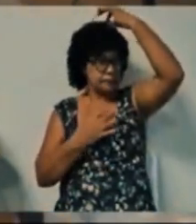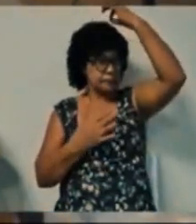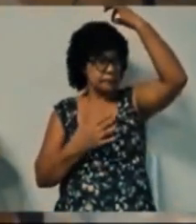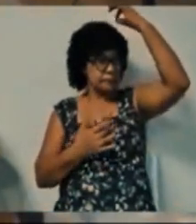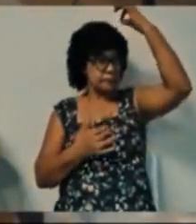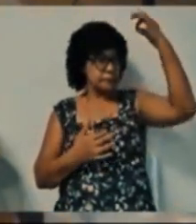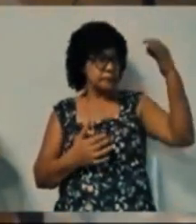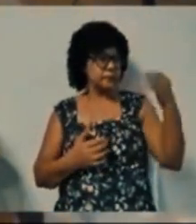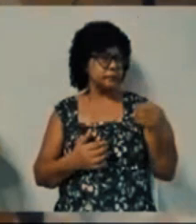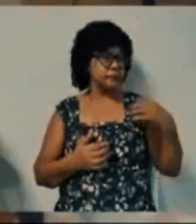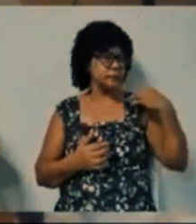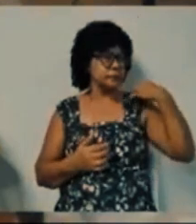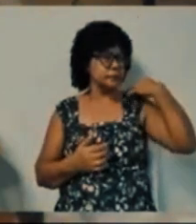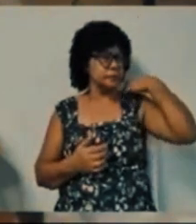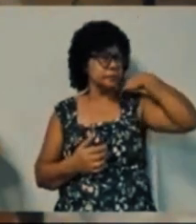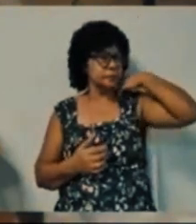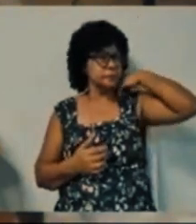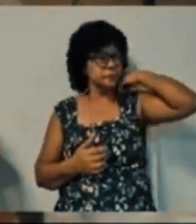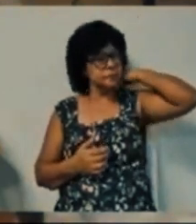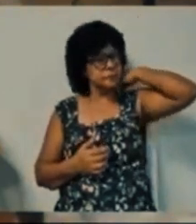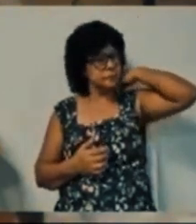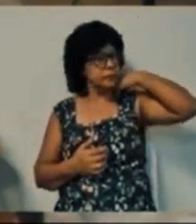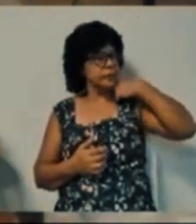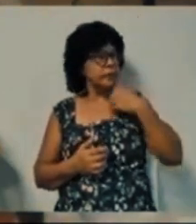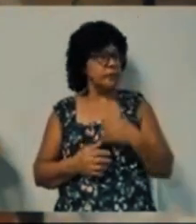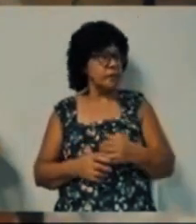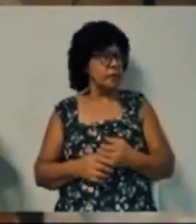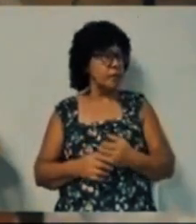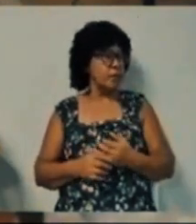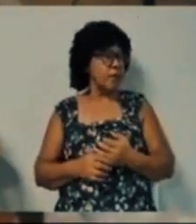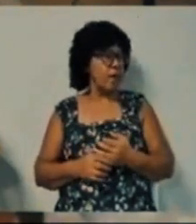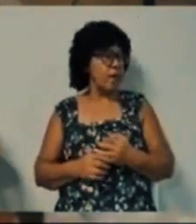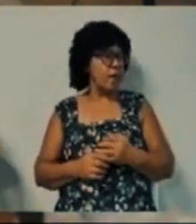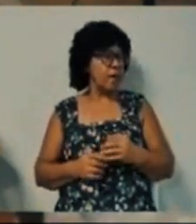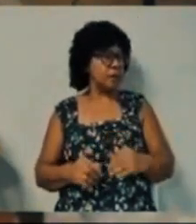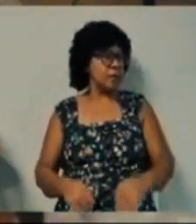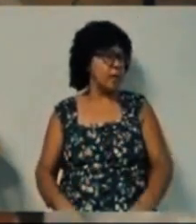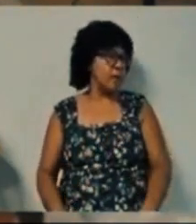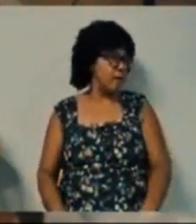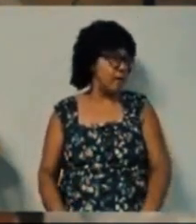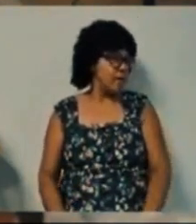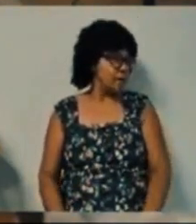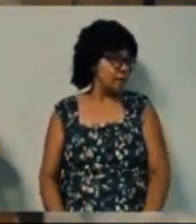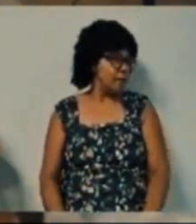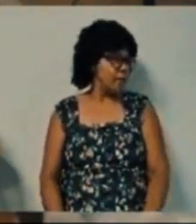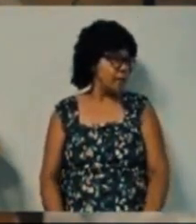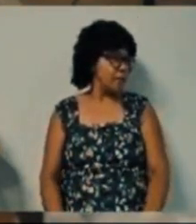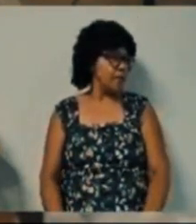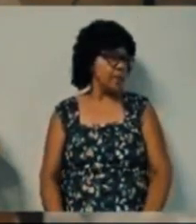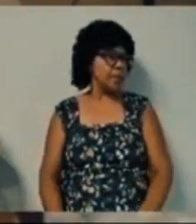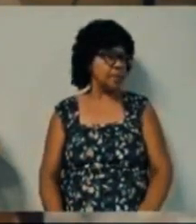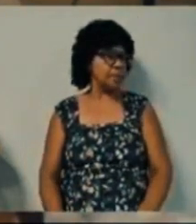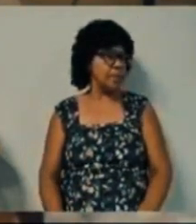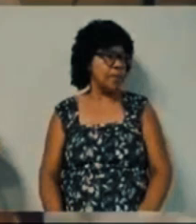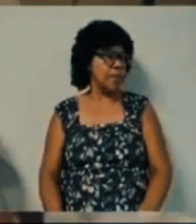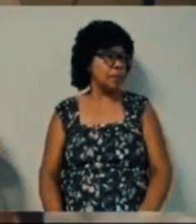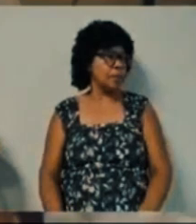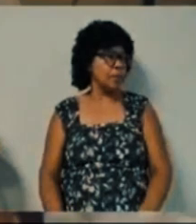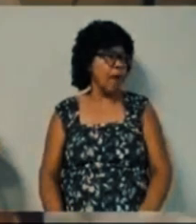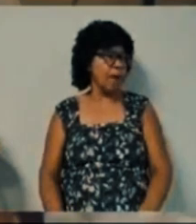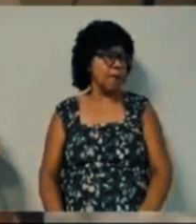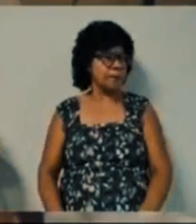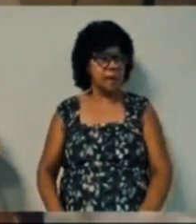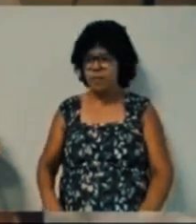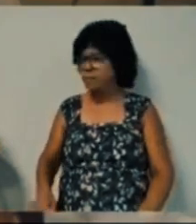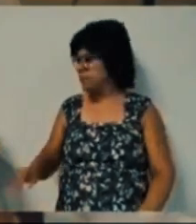Alaianturi bashere bacalamandaraya. Rimando contore mandele bachara